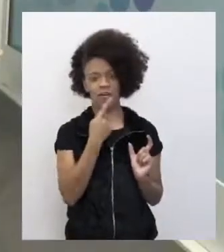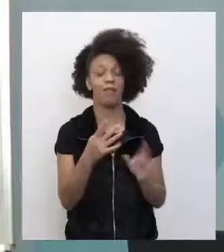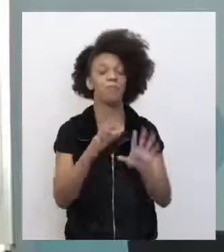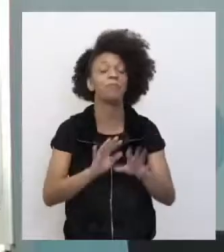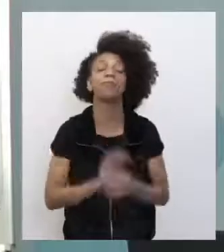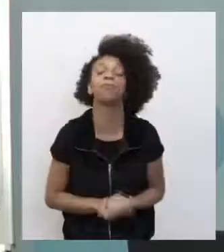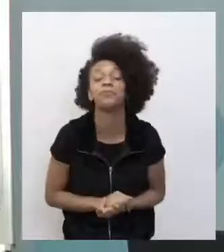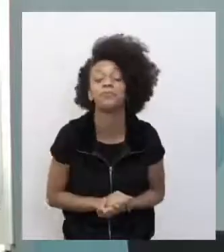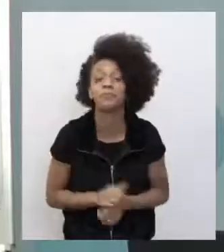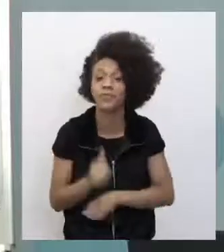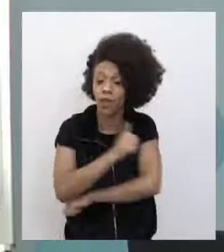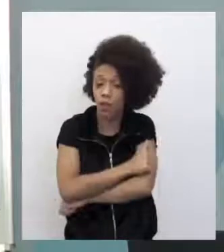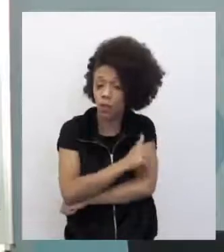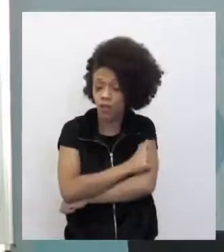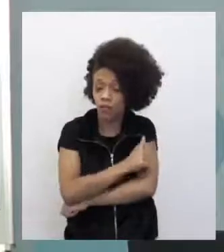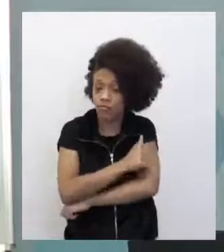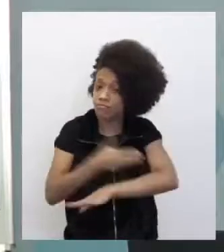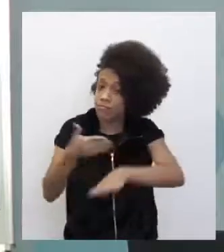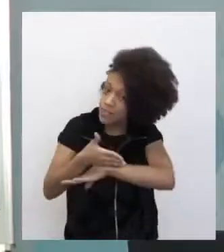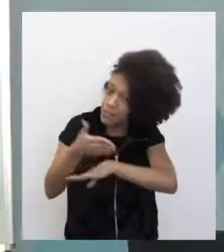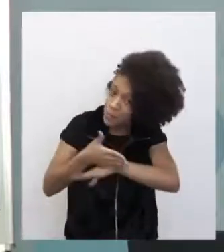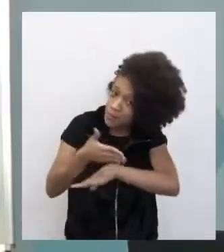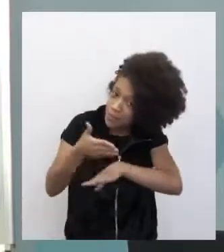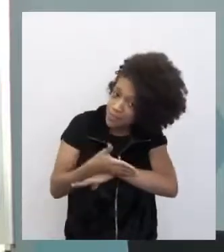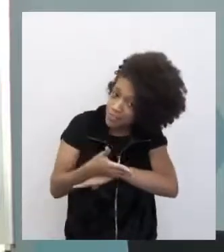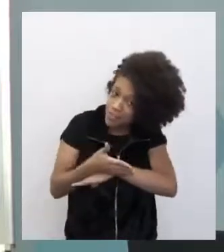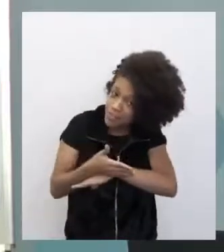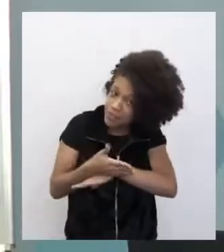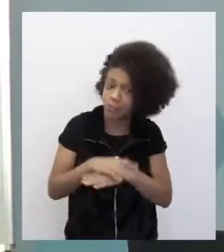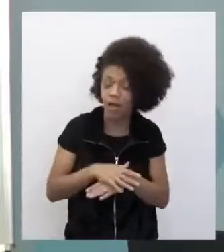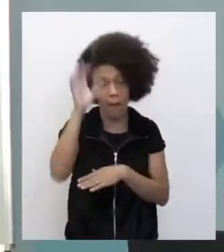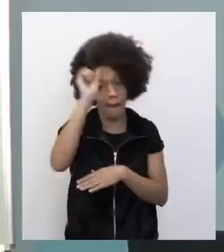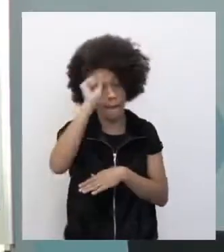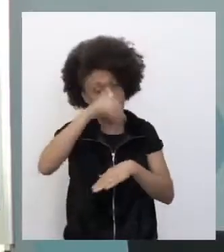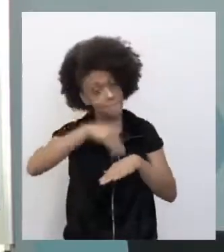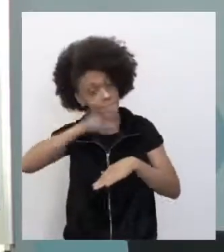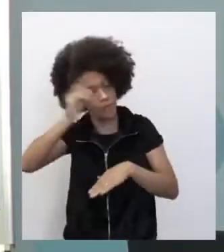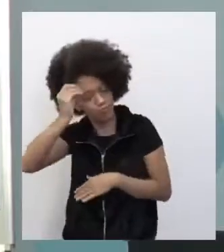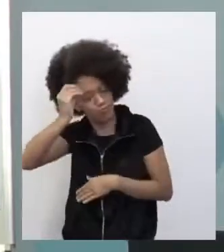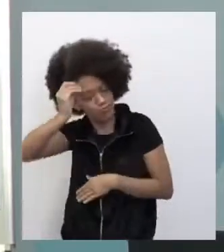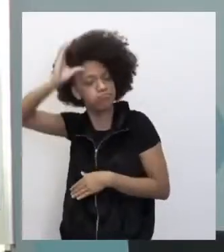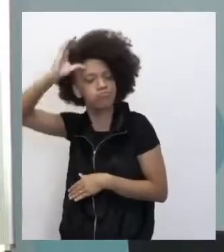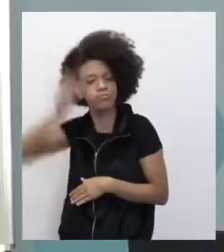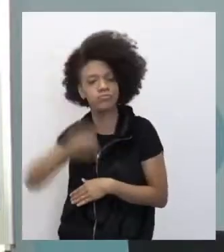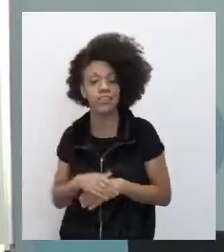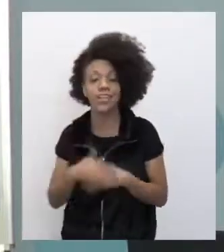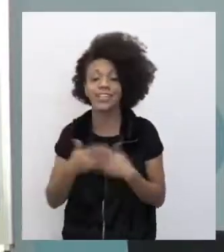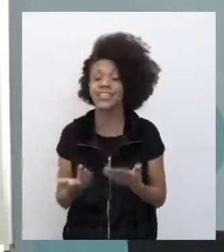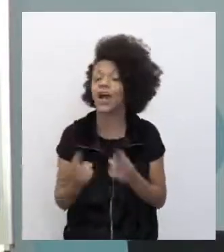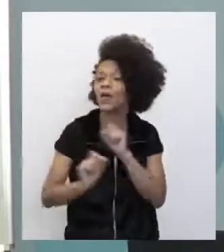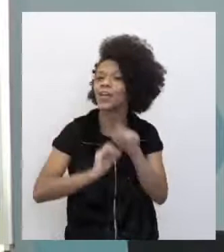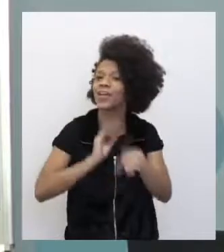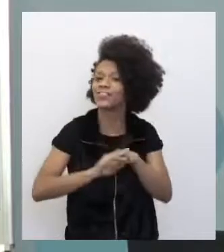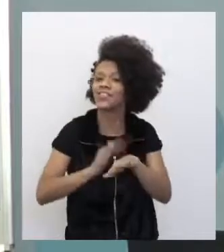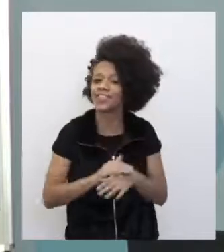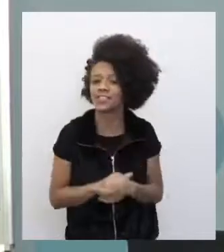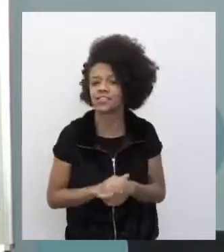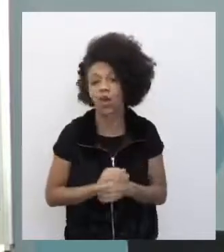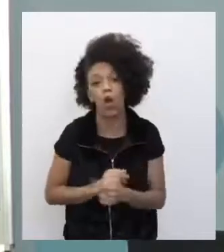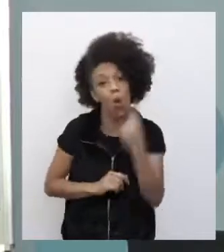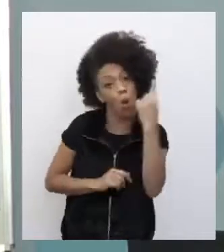Os alunos que participam no chat aprendem mais. E aí, olha só o que a gente fez.